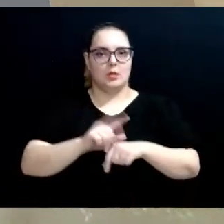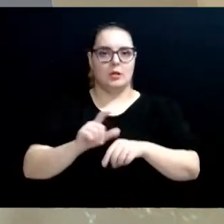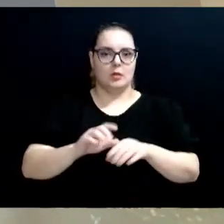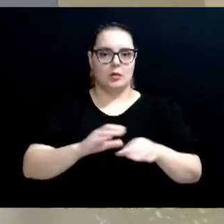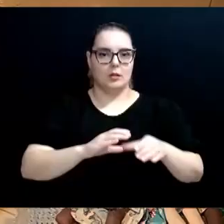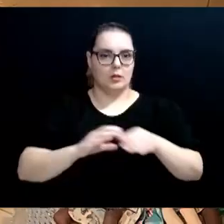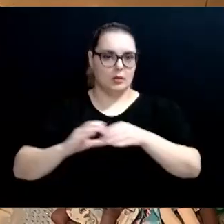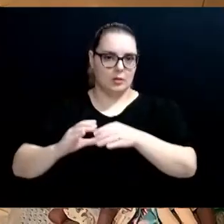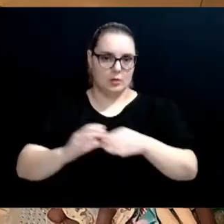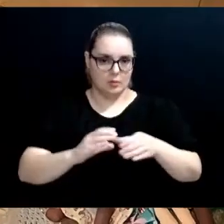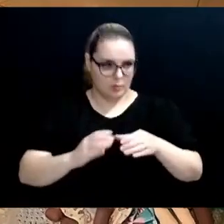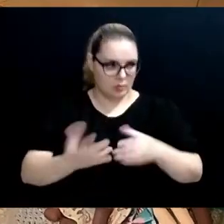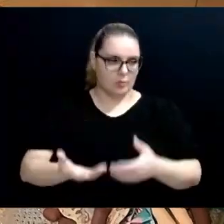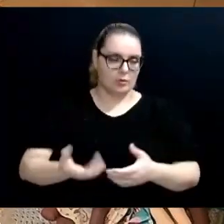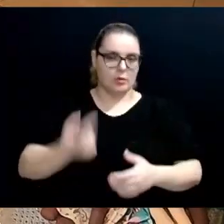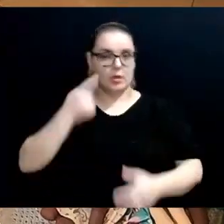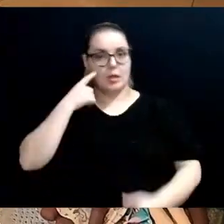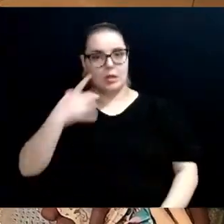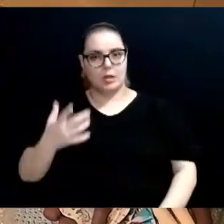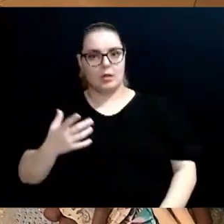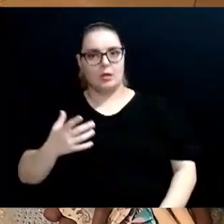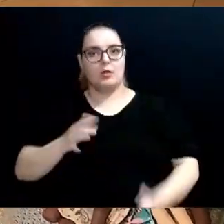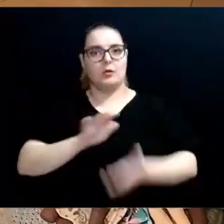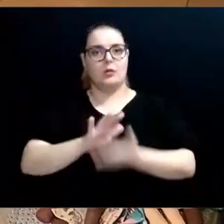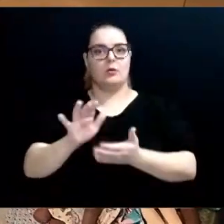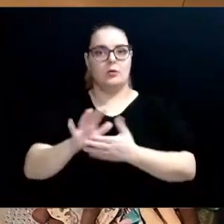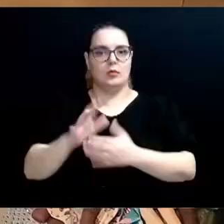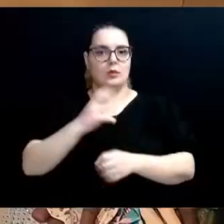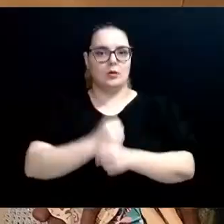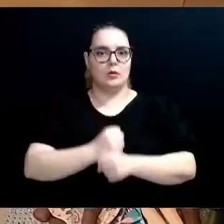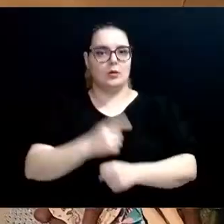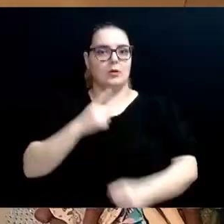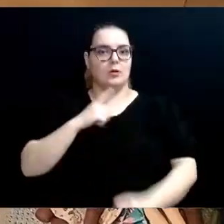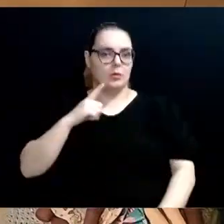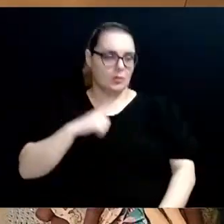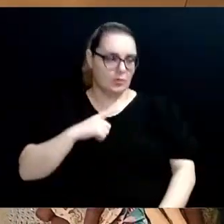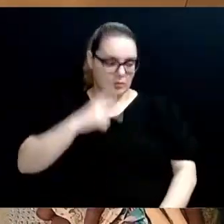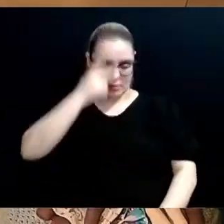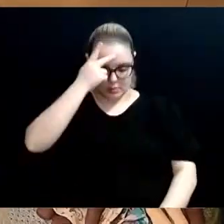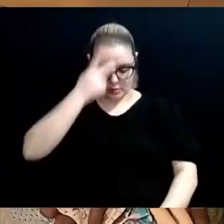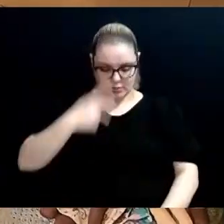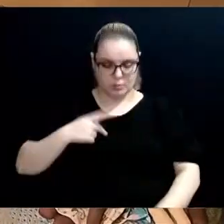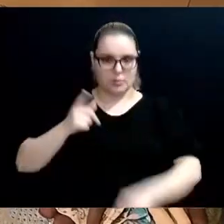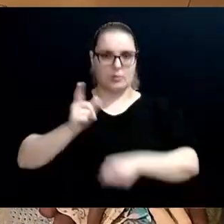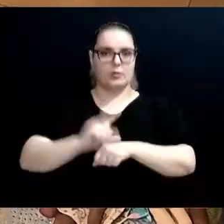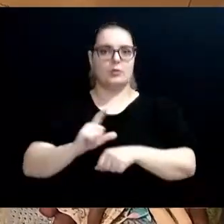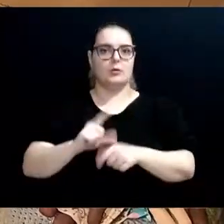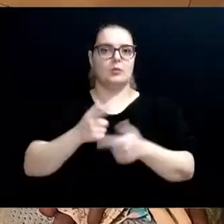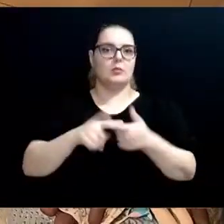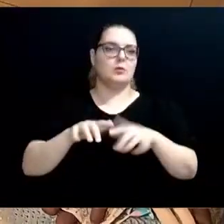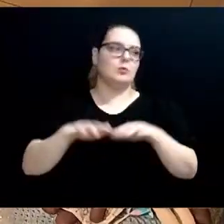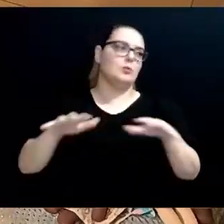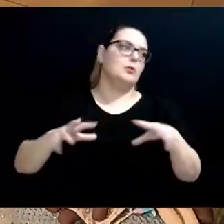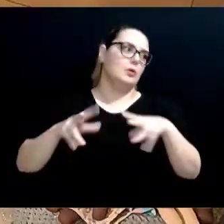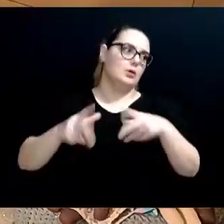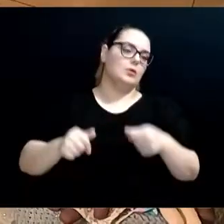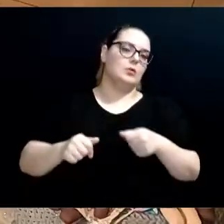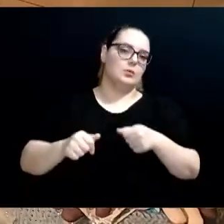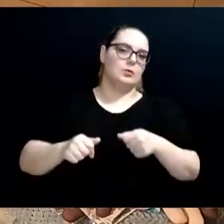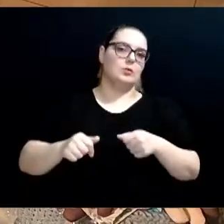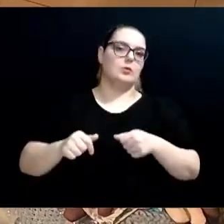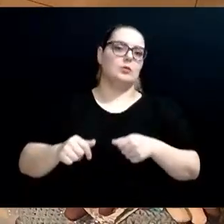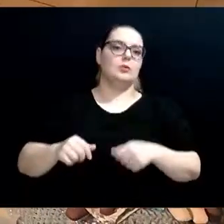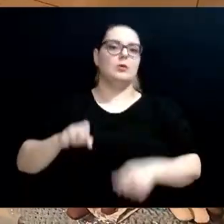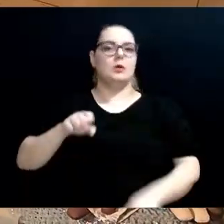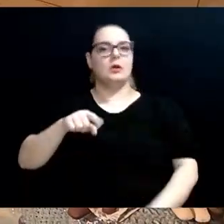mensal. Sim. Porque lojas colaborativas, a ideia é pegar o custo geral que você teria na sua